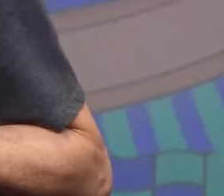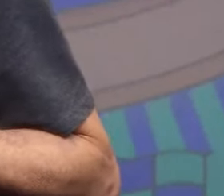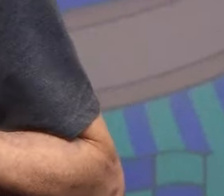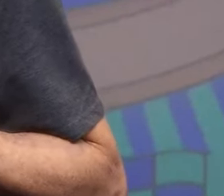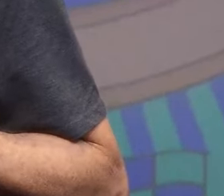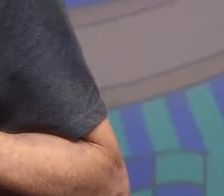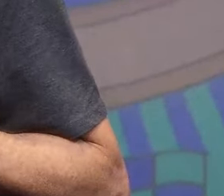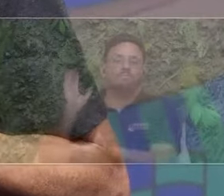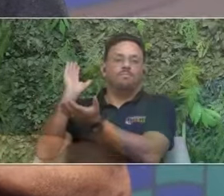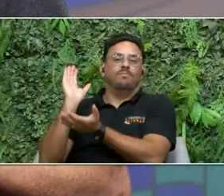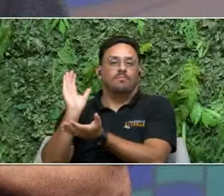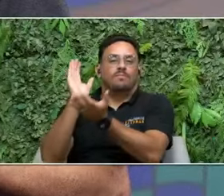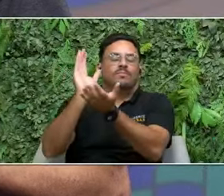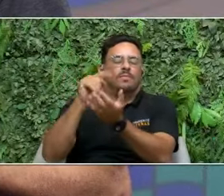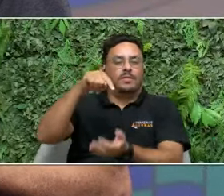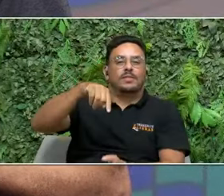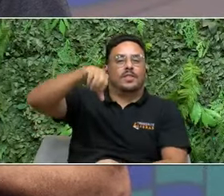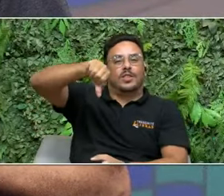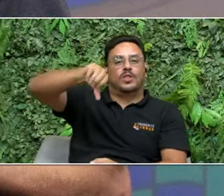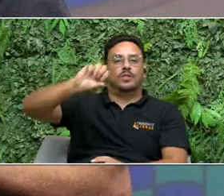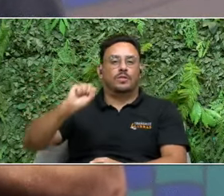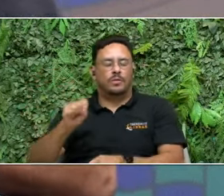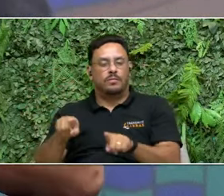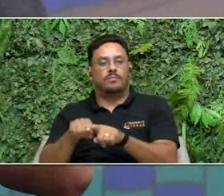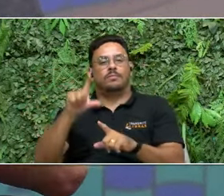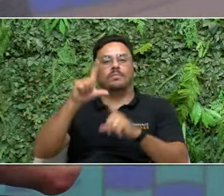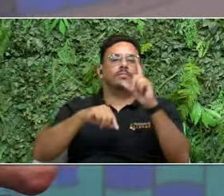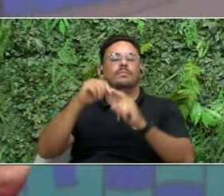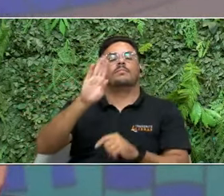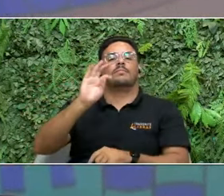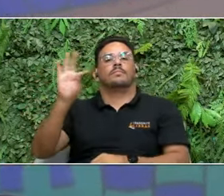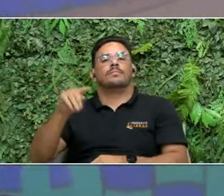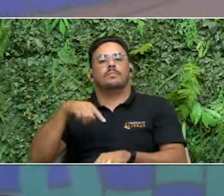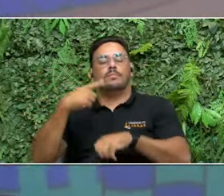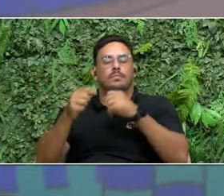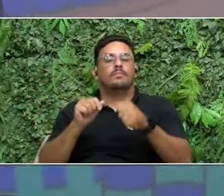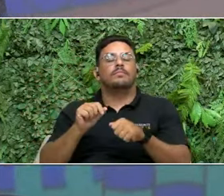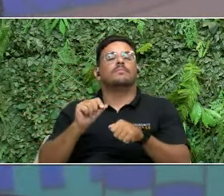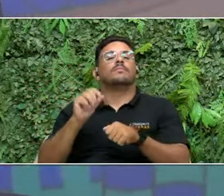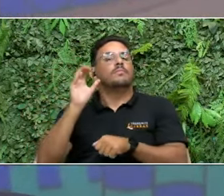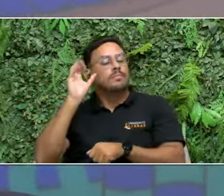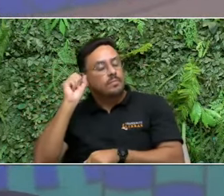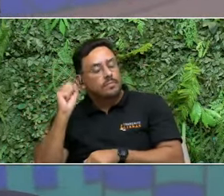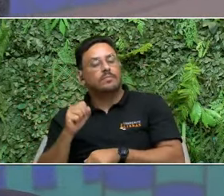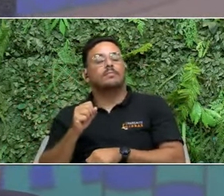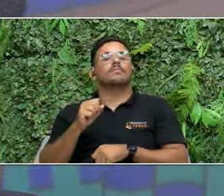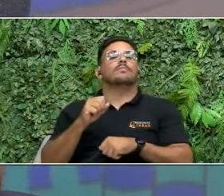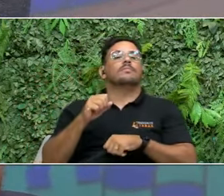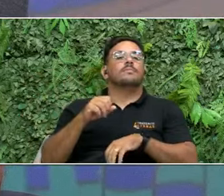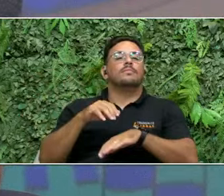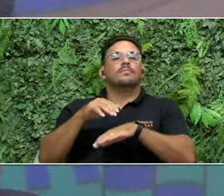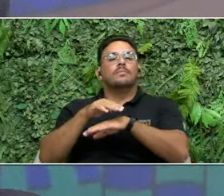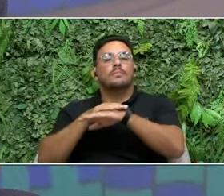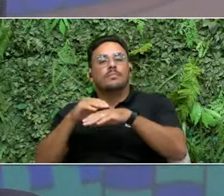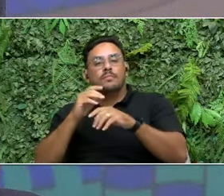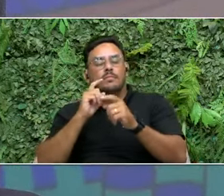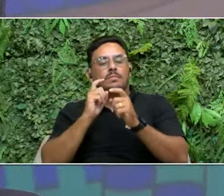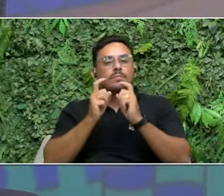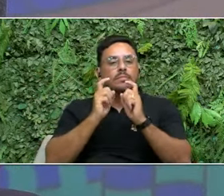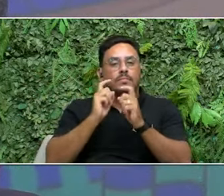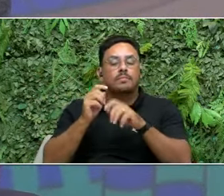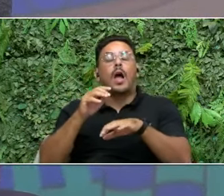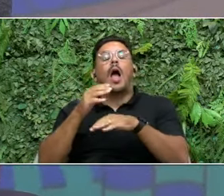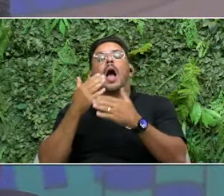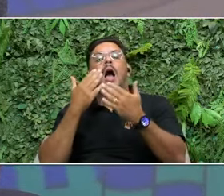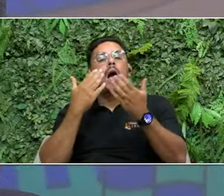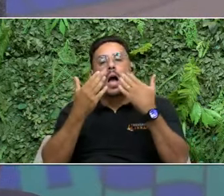da 98 e também da estrela Bet daqui a pouquinho a gente vai ouvir a palavra dos treinadores a gente vai